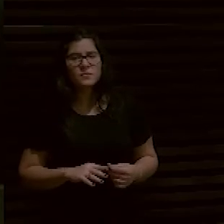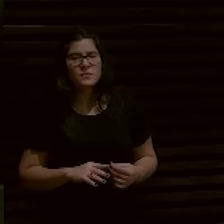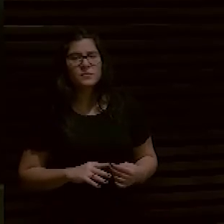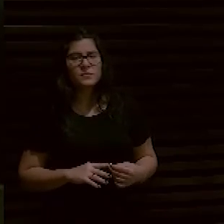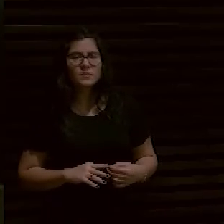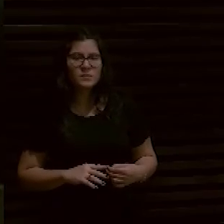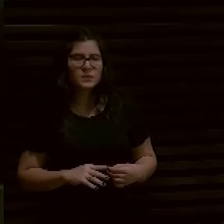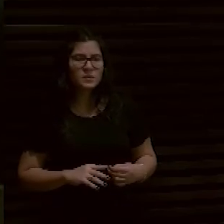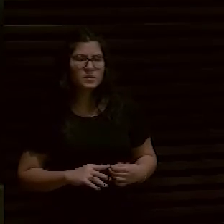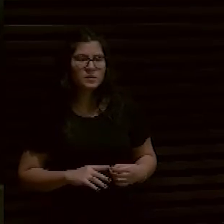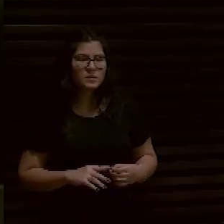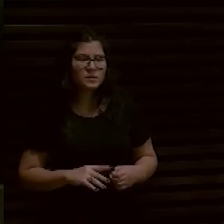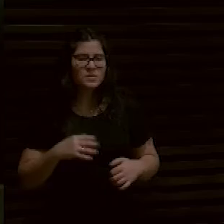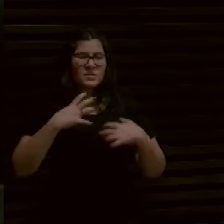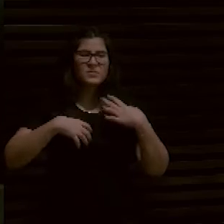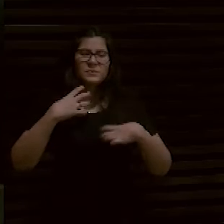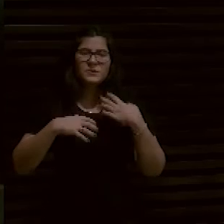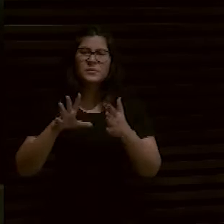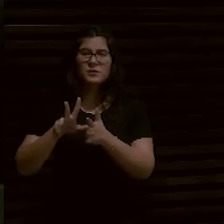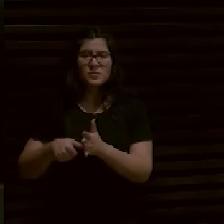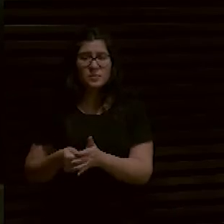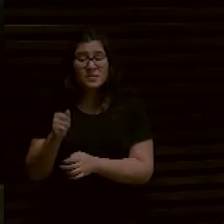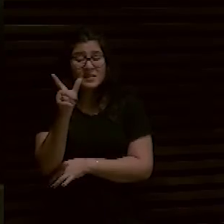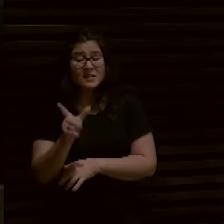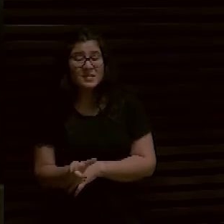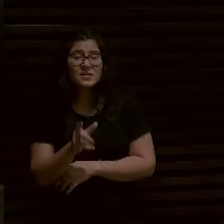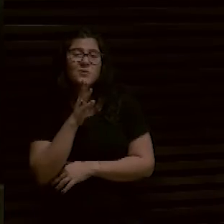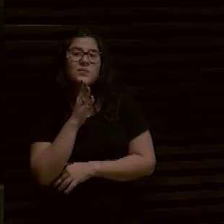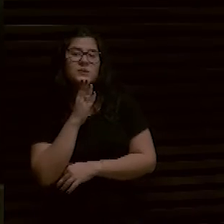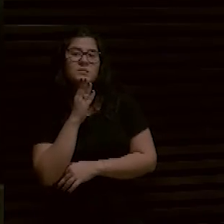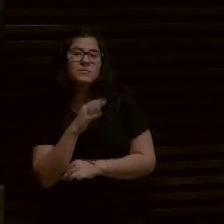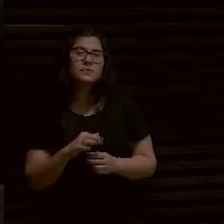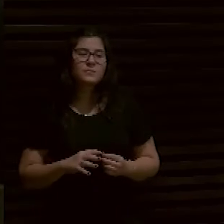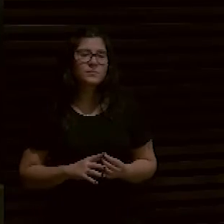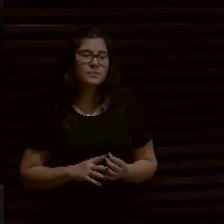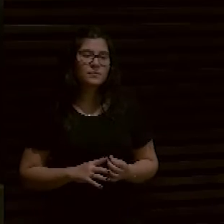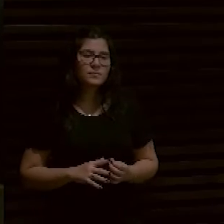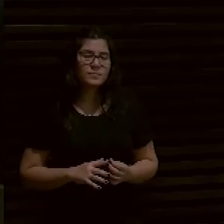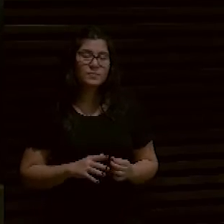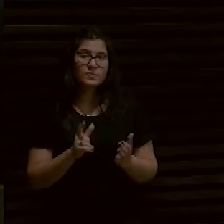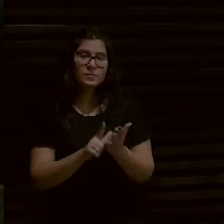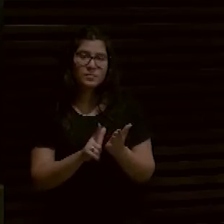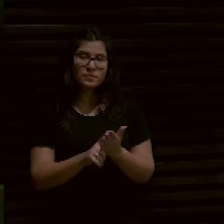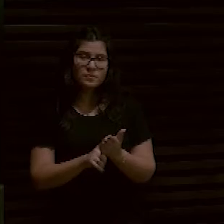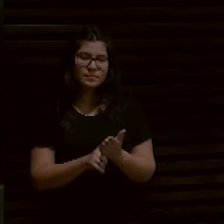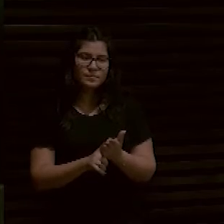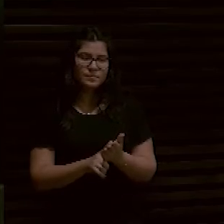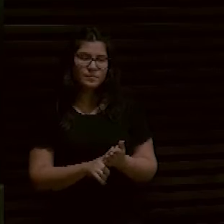desesperadamente corrupto. Quem o conhecerá? Seguimos aqui no boletim. Além disso,